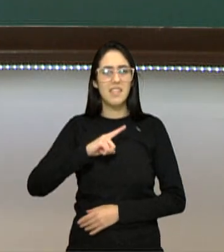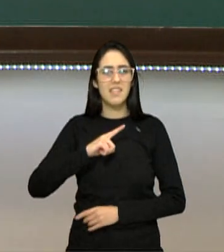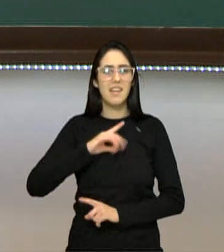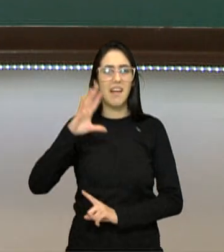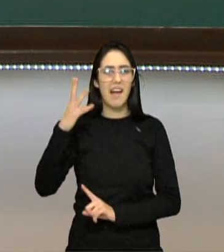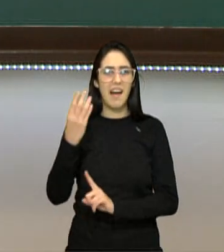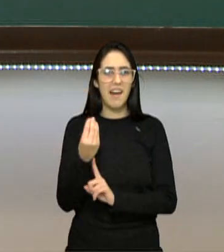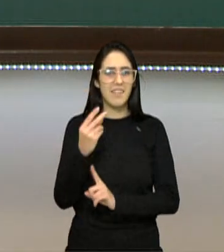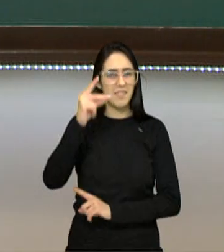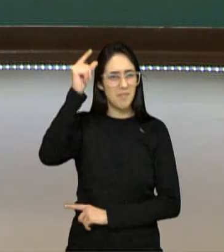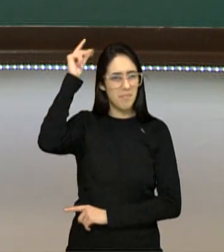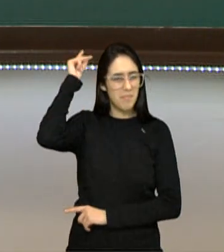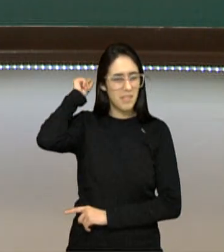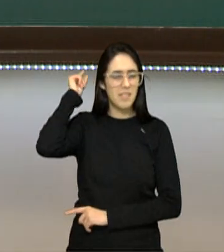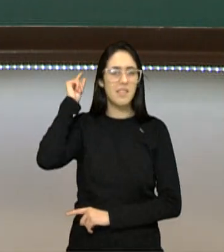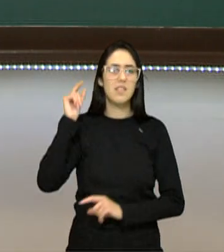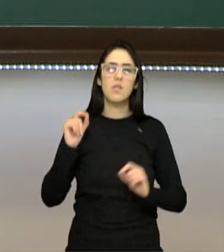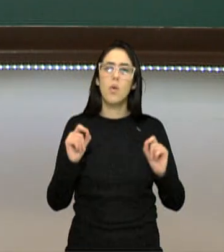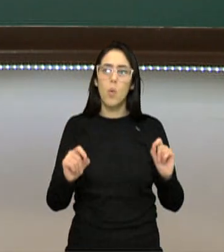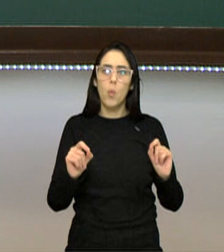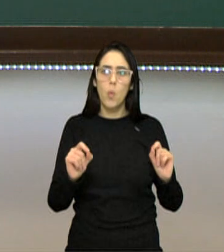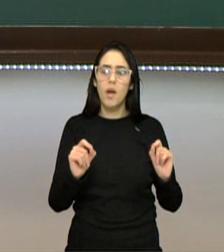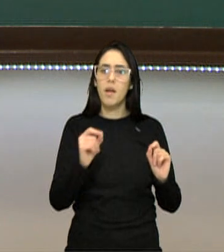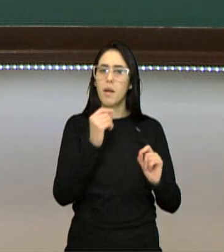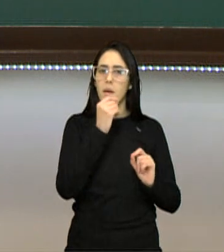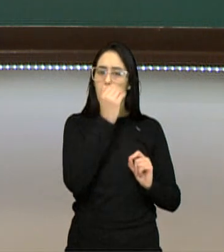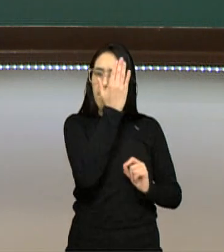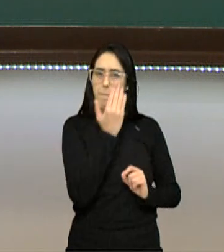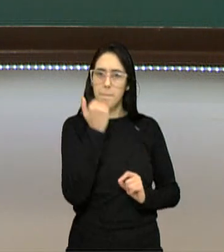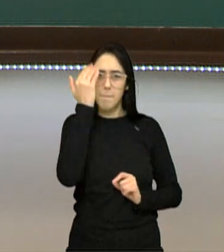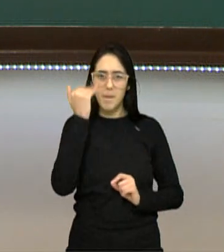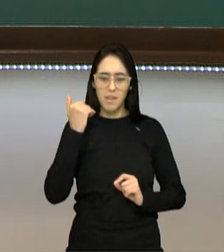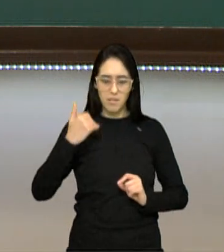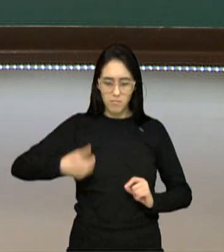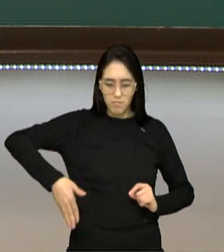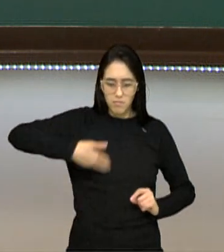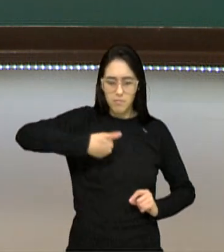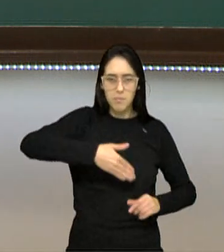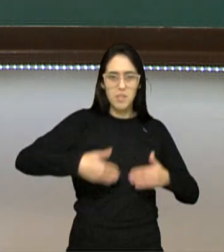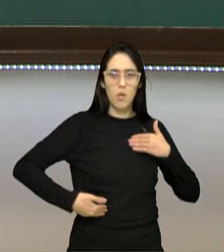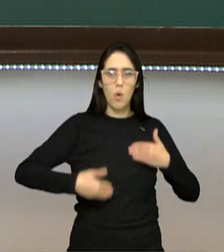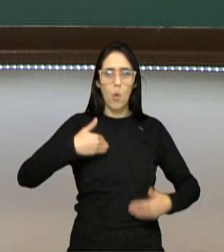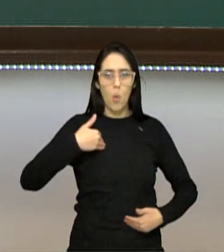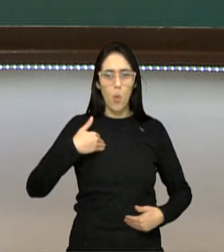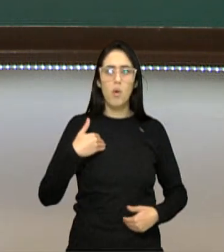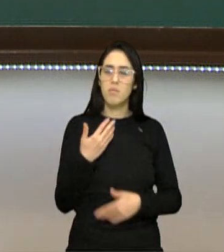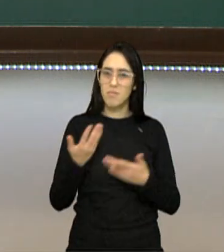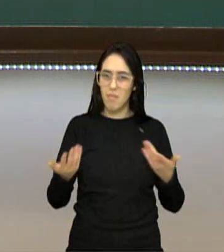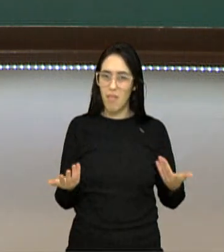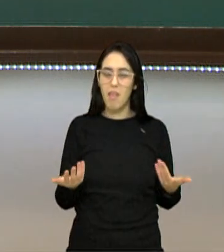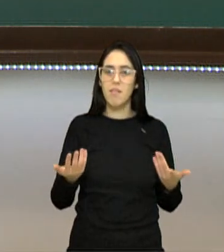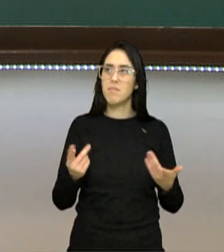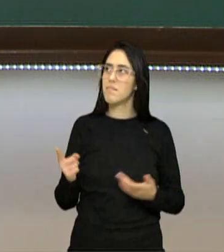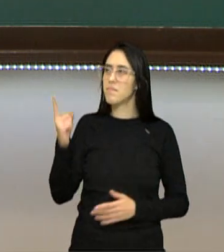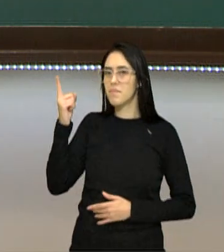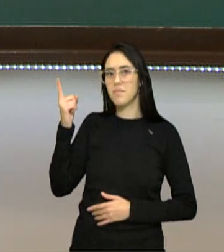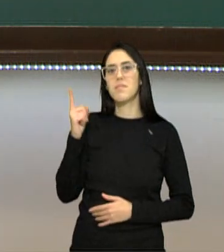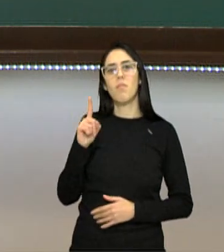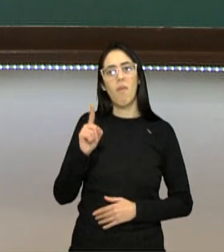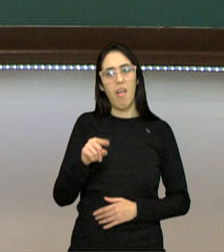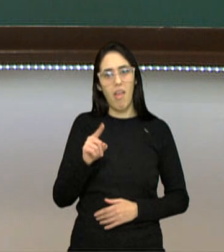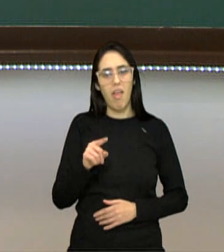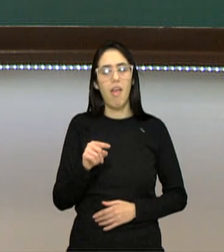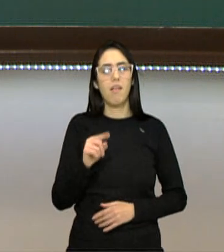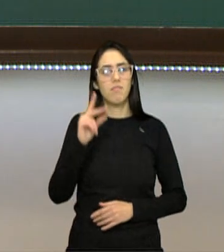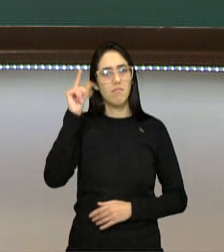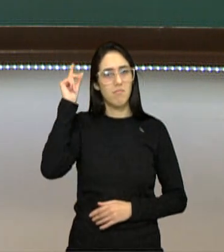Lembram-se da body art? Essa pintura corporal que o homem fazia. Então aqui nós temos a corroboração do